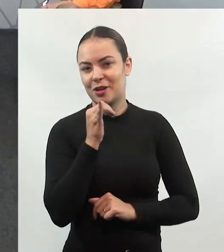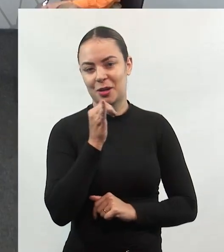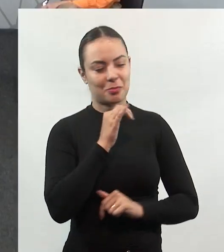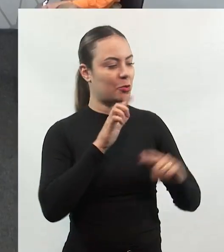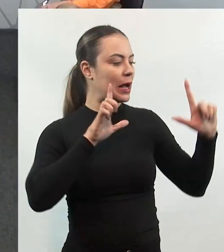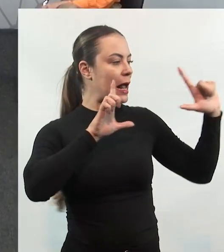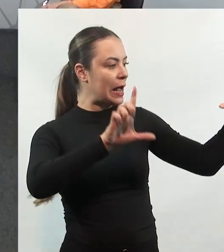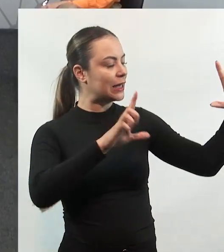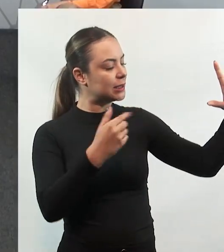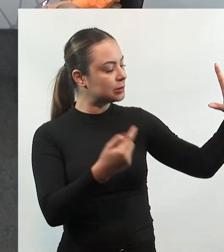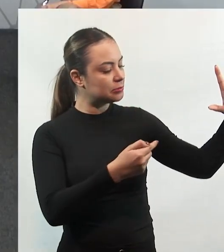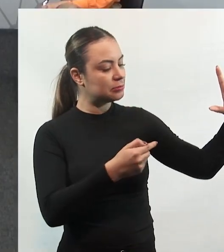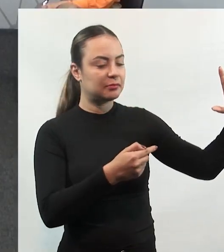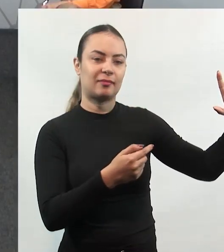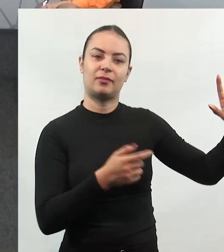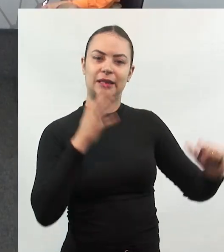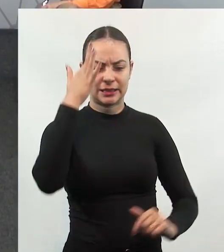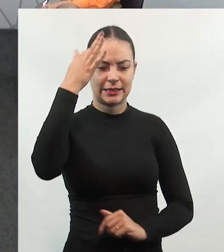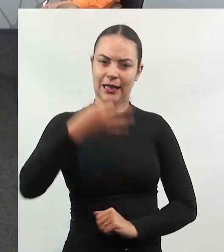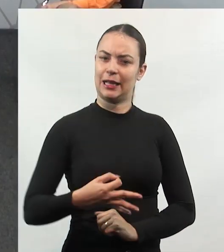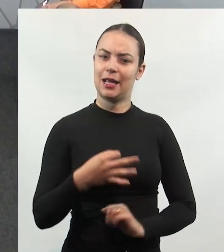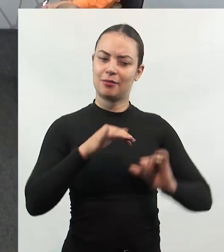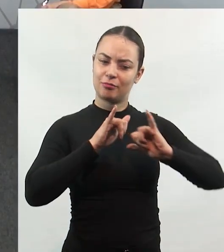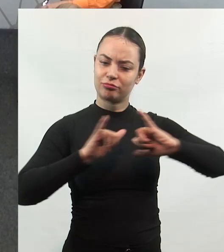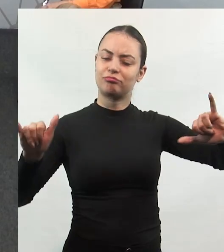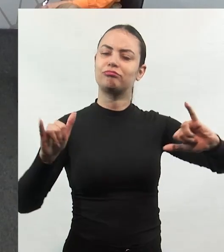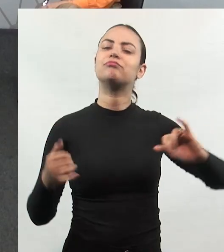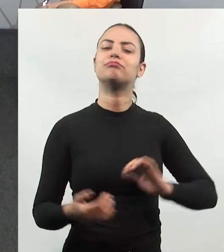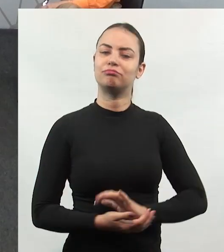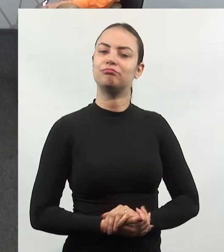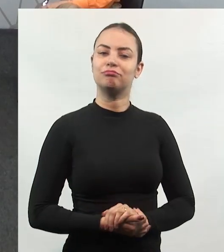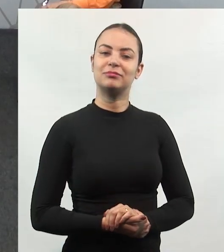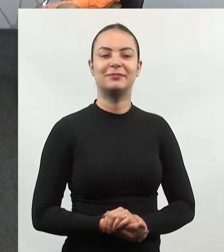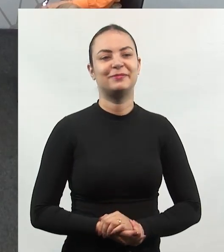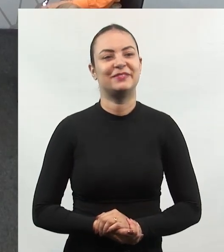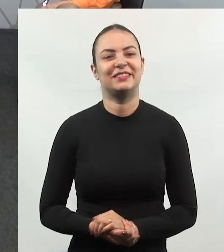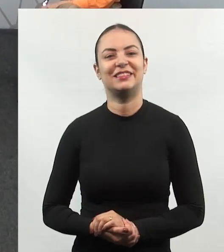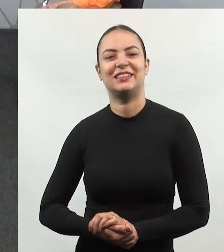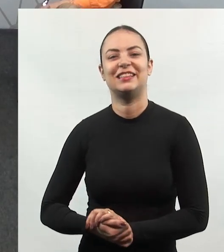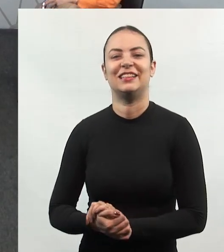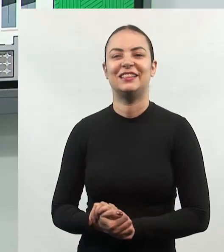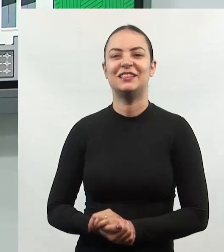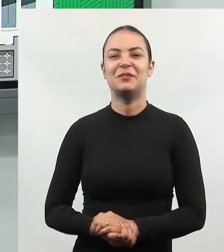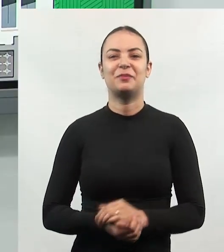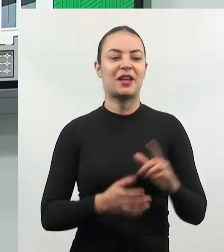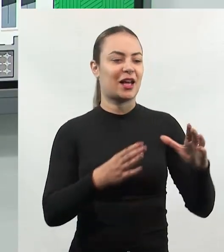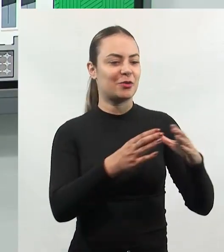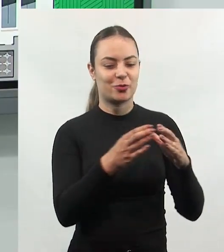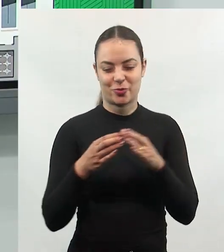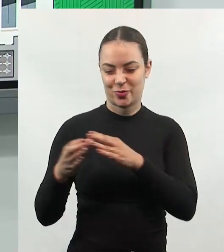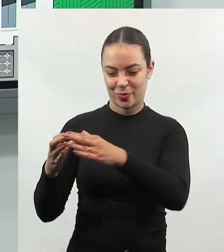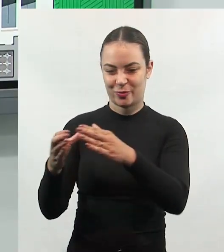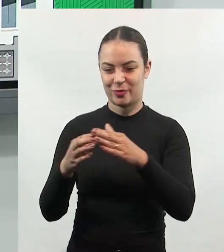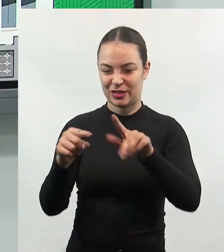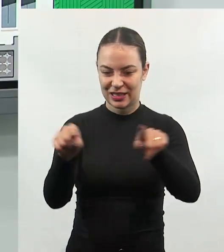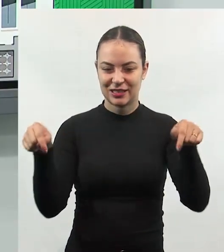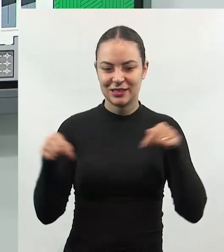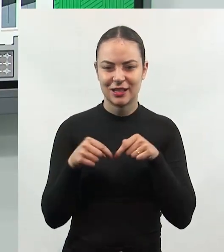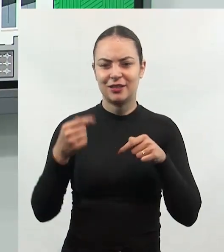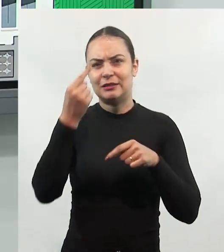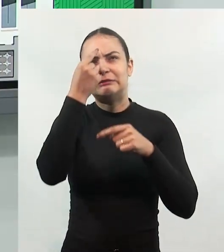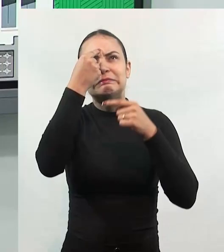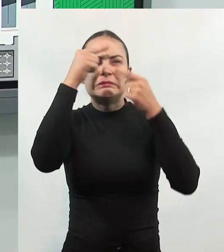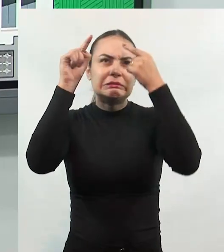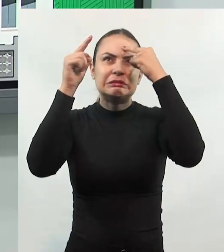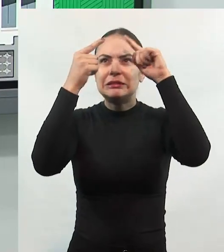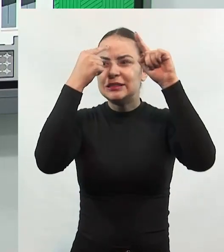aquilo ali entre... gerar aquela competitividade, né? Muita participação legal aqui, ó. Os álbuns seriados,